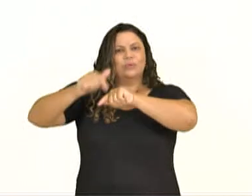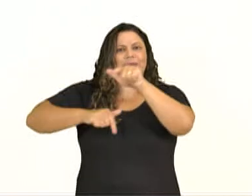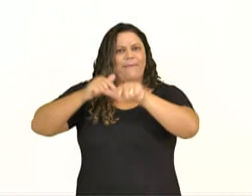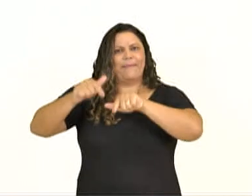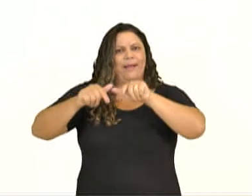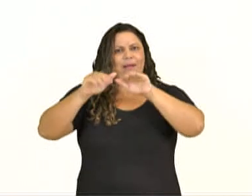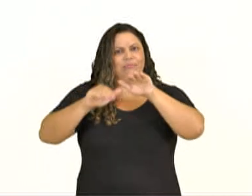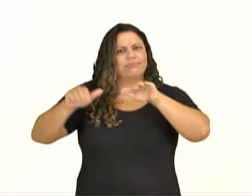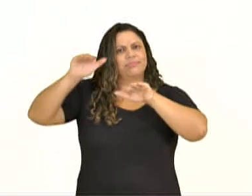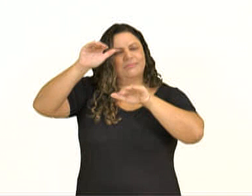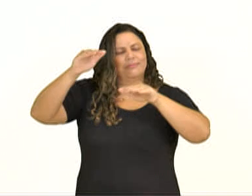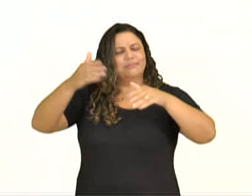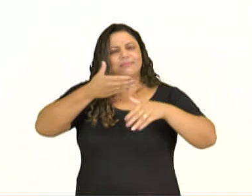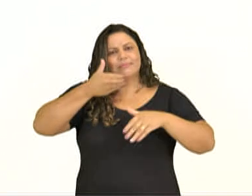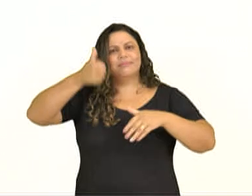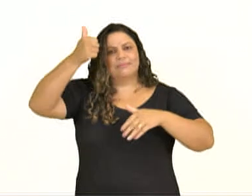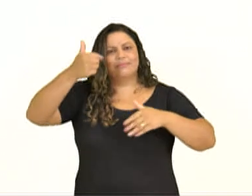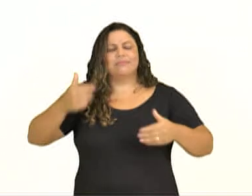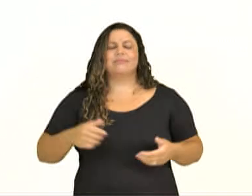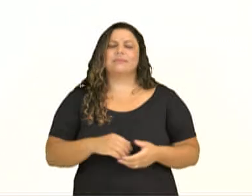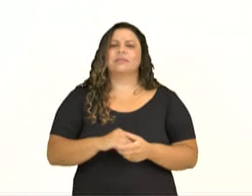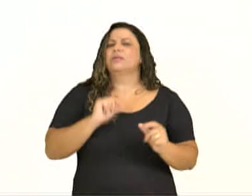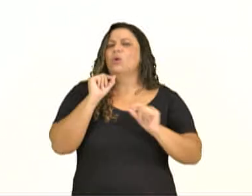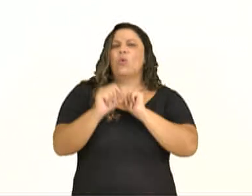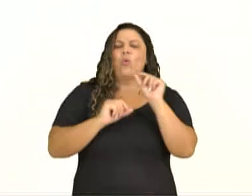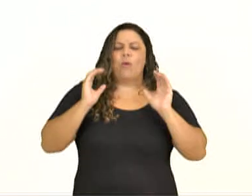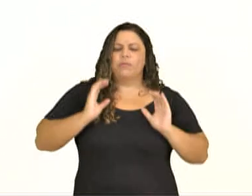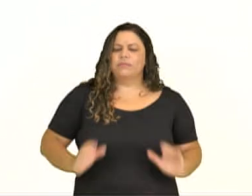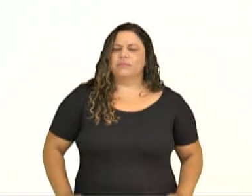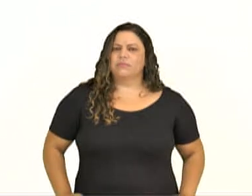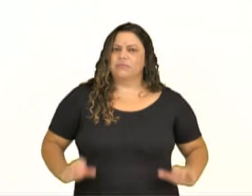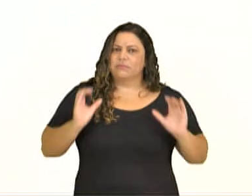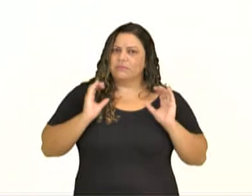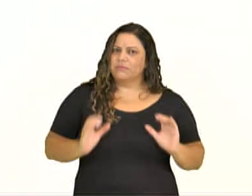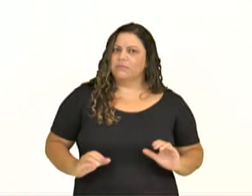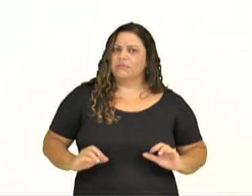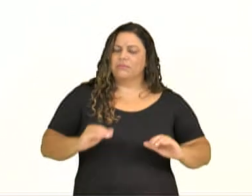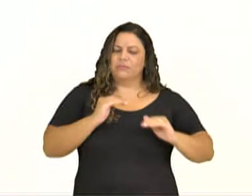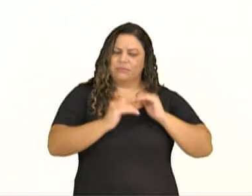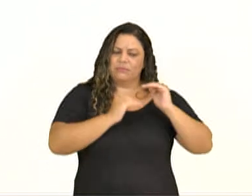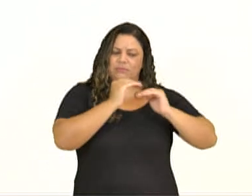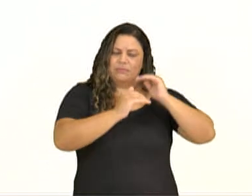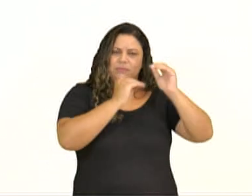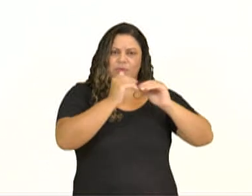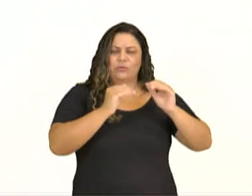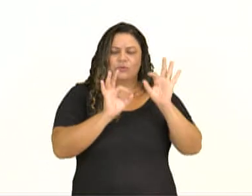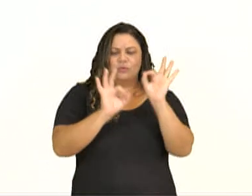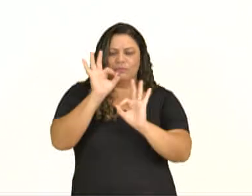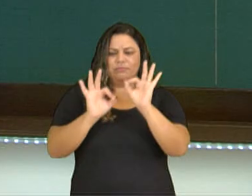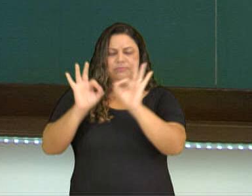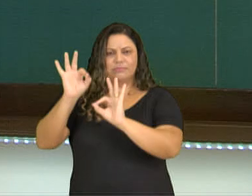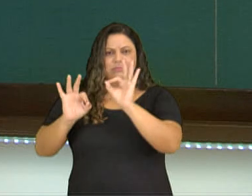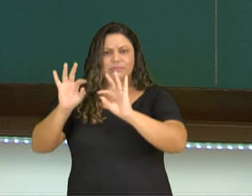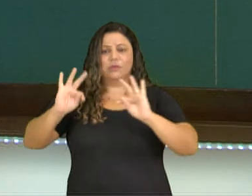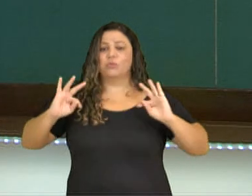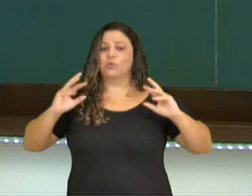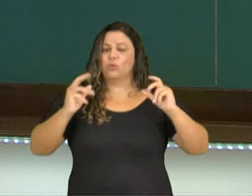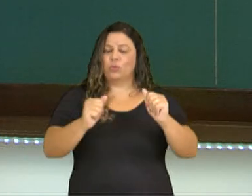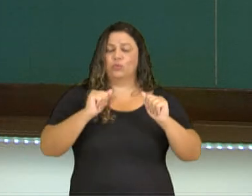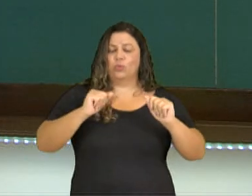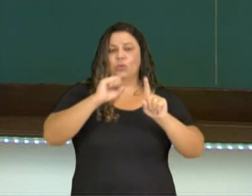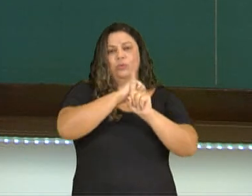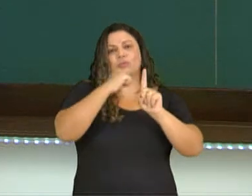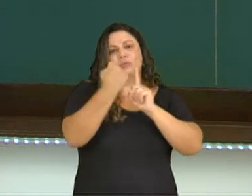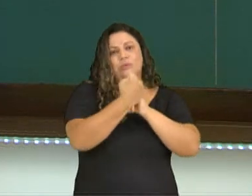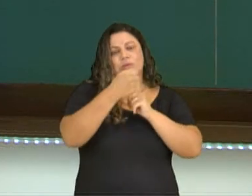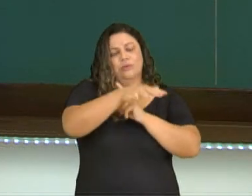elas decidem como nós nos comportamos e são construídas por todos nós, como sociedade. Então,